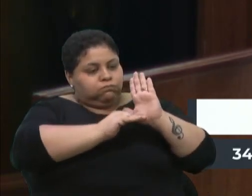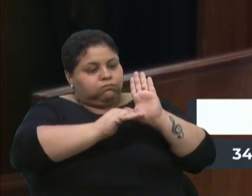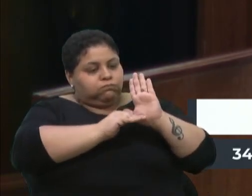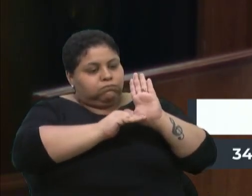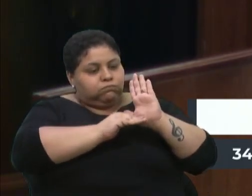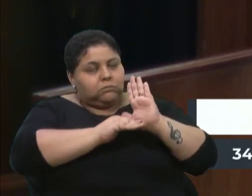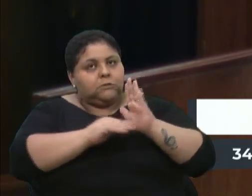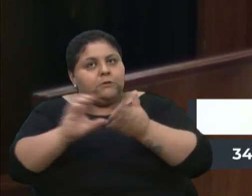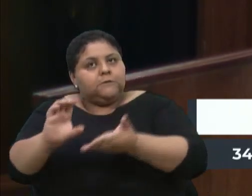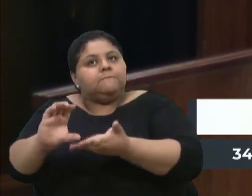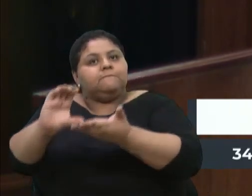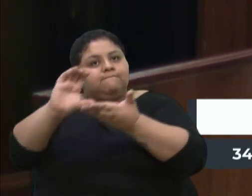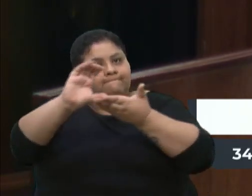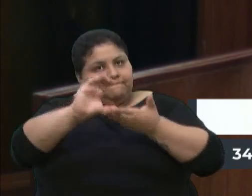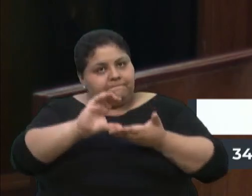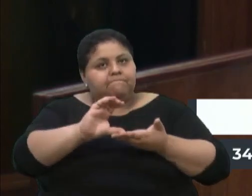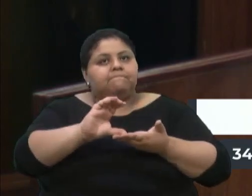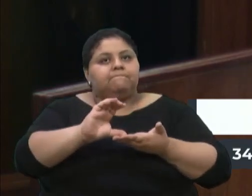investimentos.